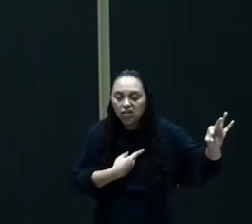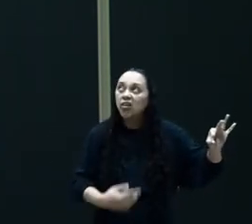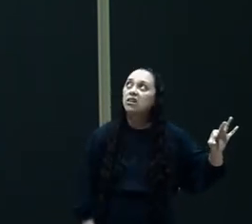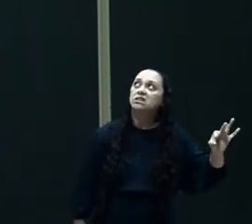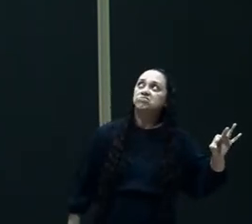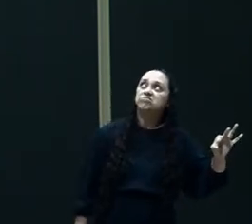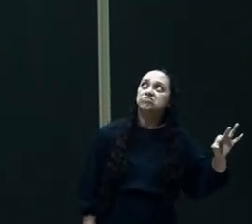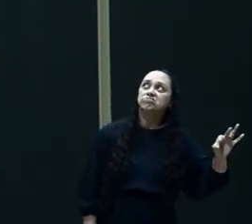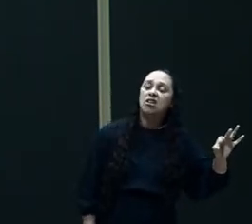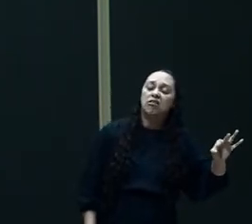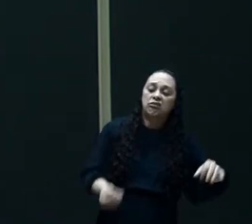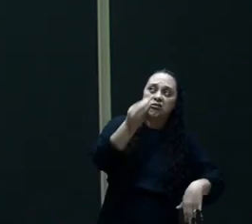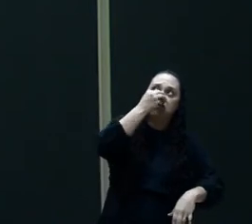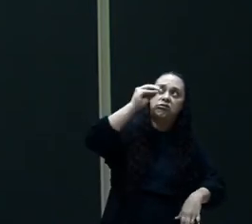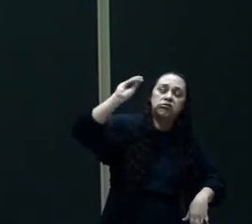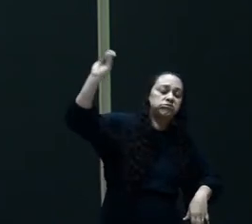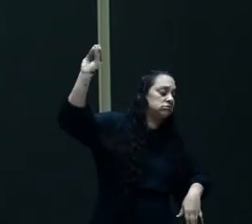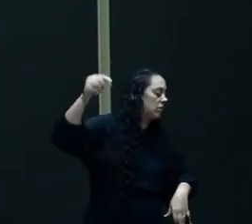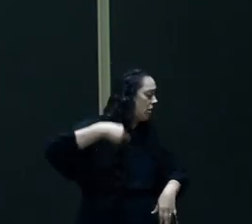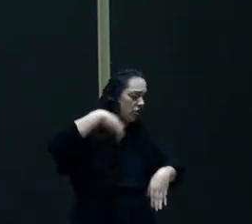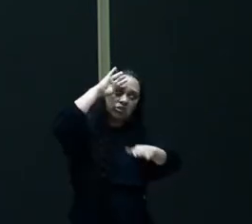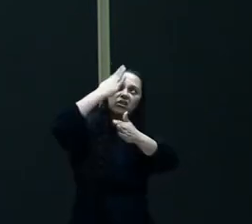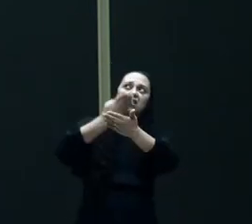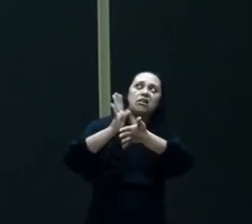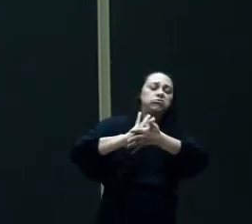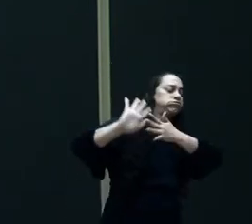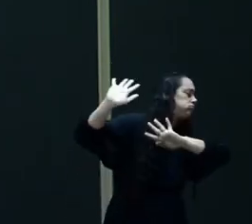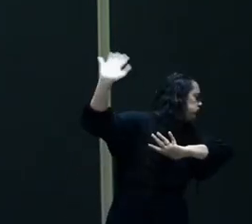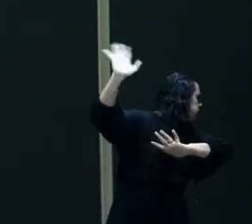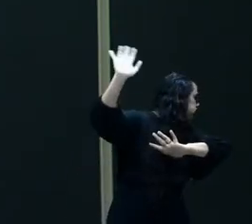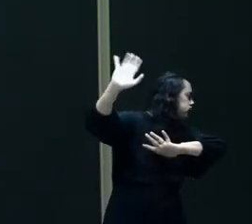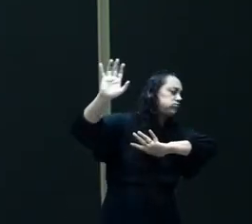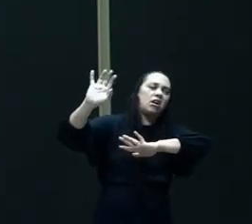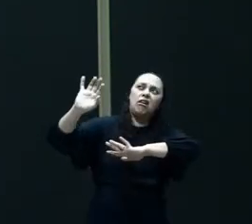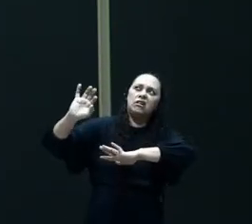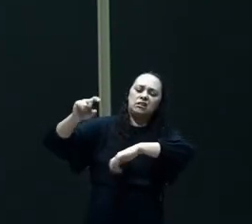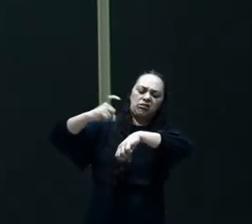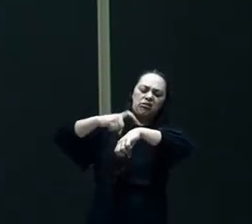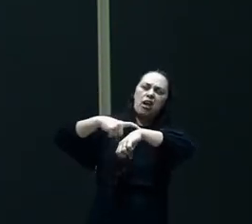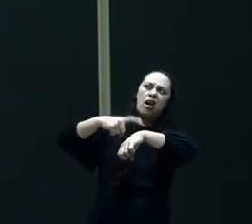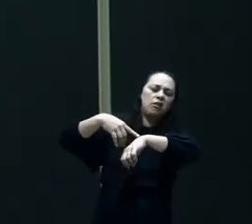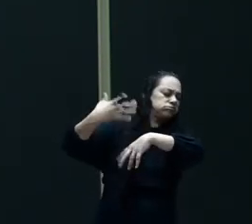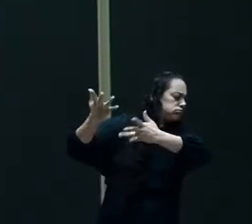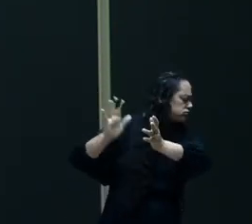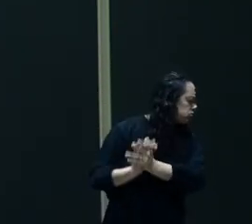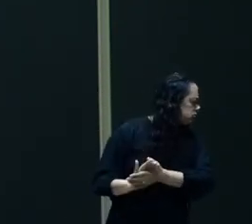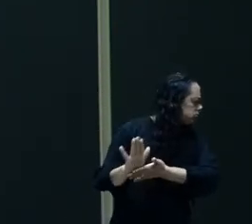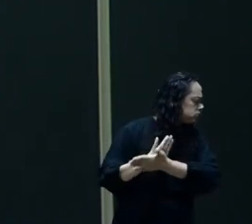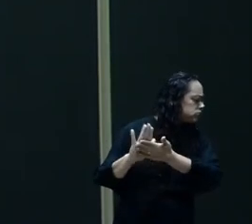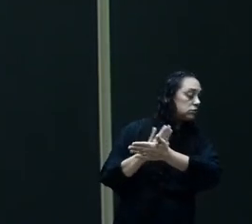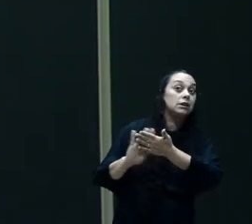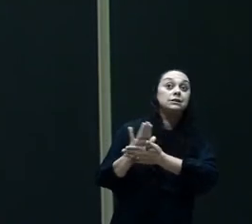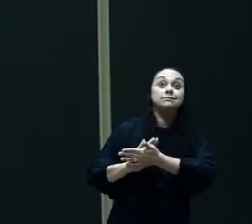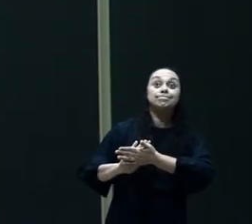fé que muitos desistem que muitos esquecem da promessa se